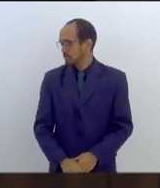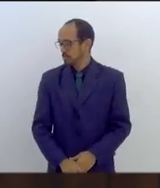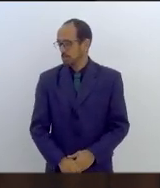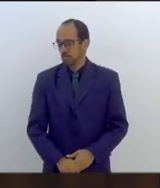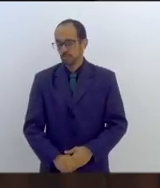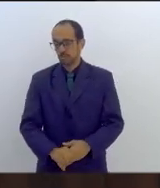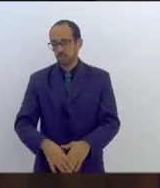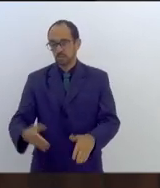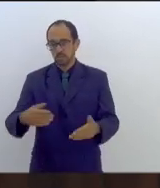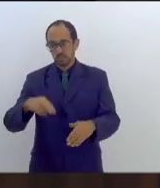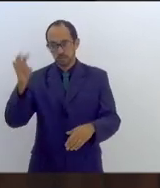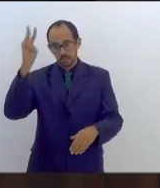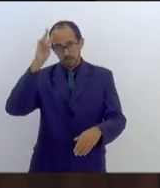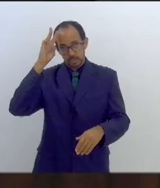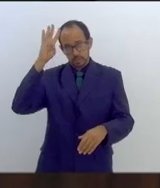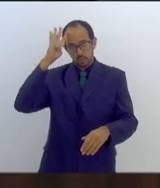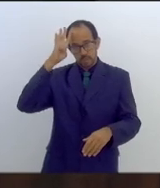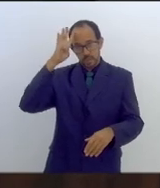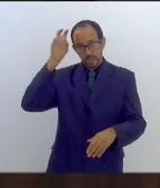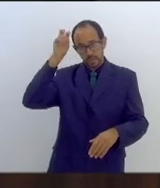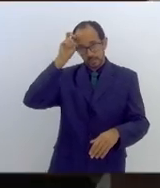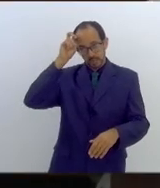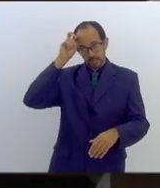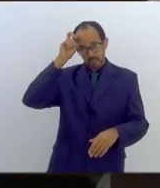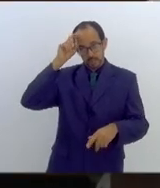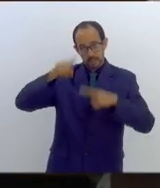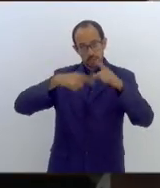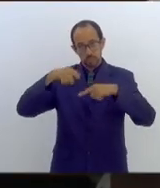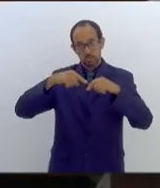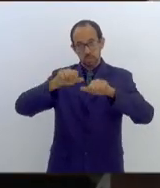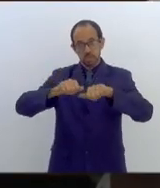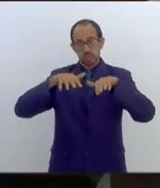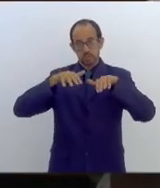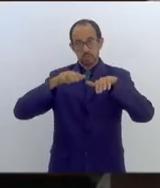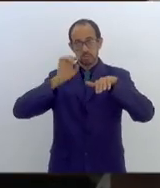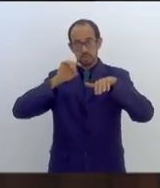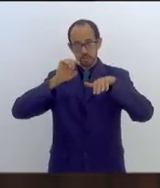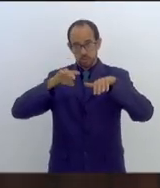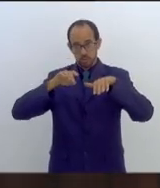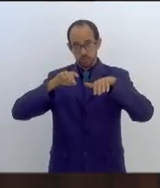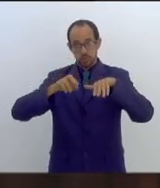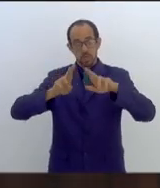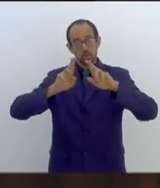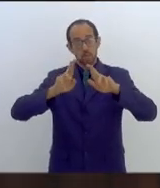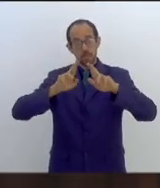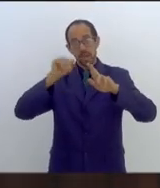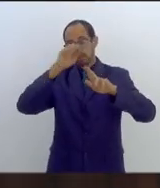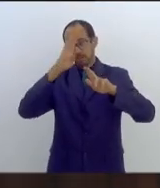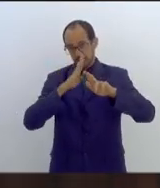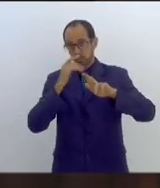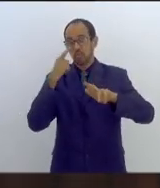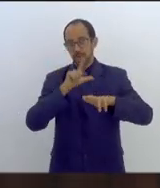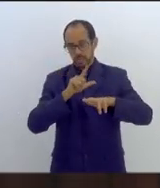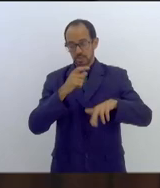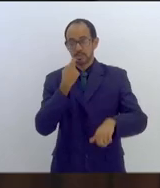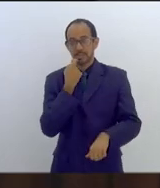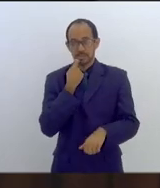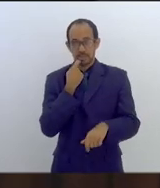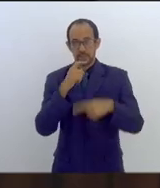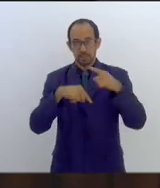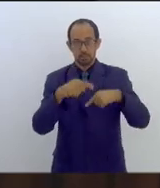terça, quarta e quinta e extraordinárias. Se o jogo, e a gente espera que o Brasil passe, que aí seria